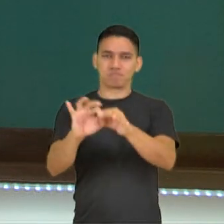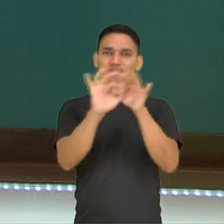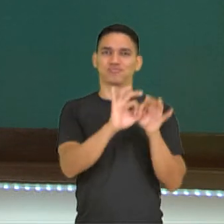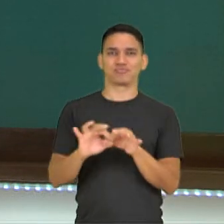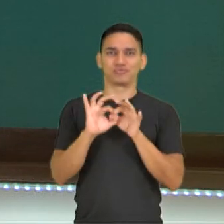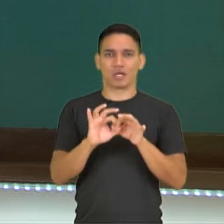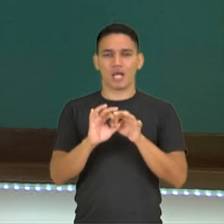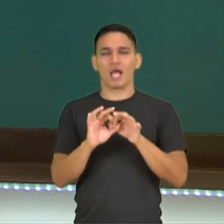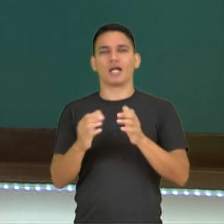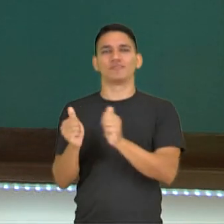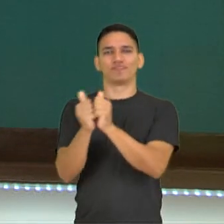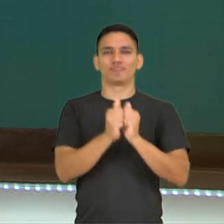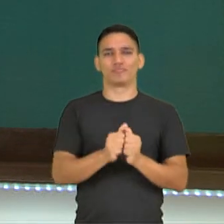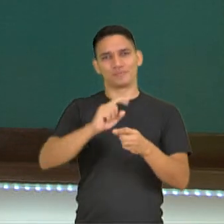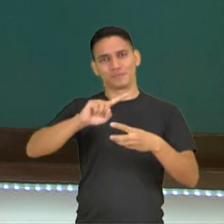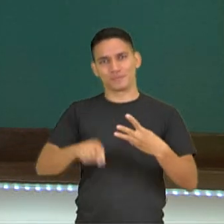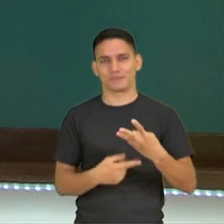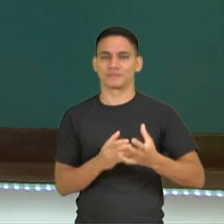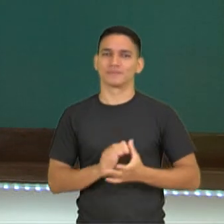integra os povos.